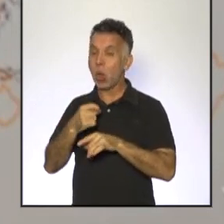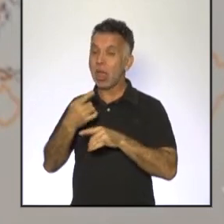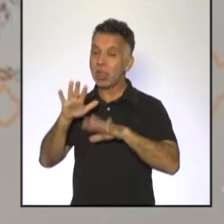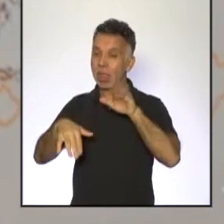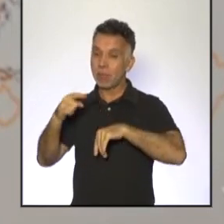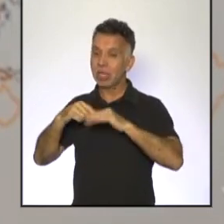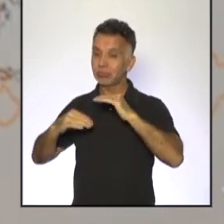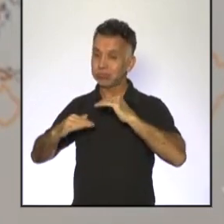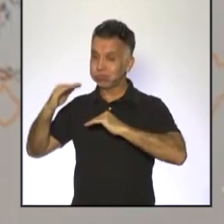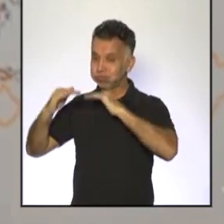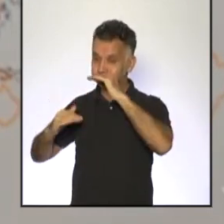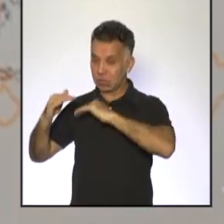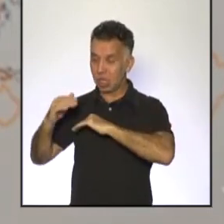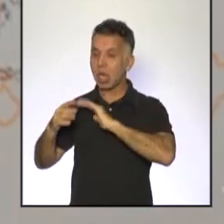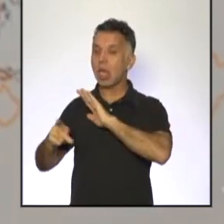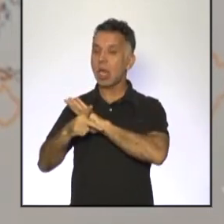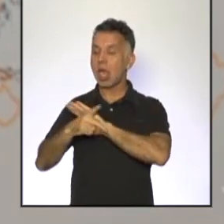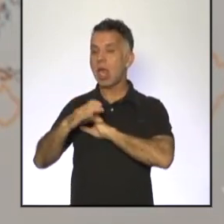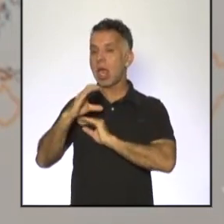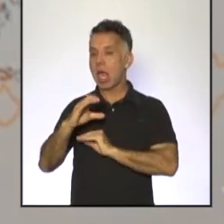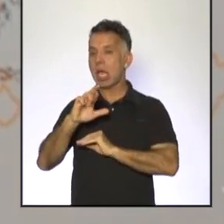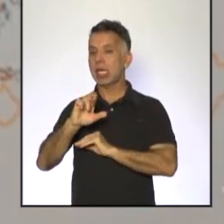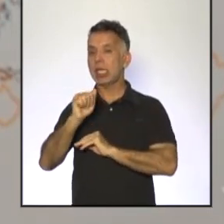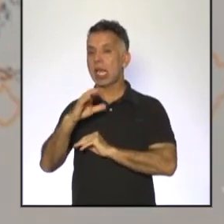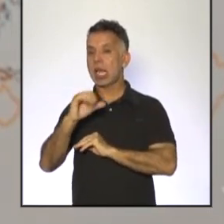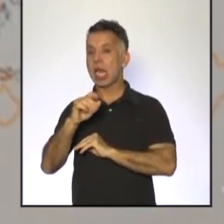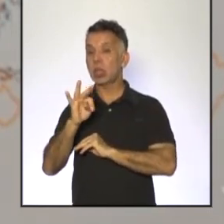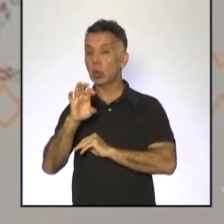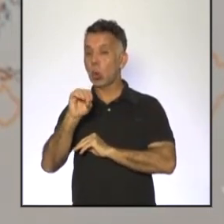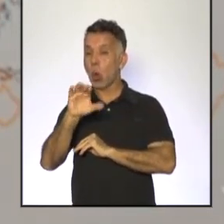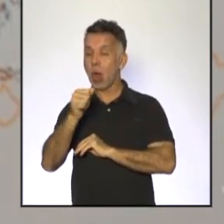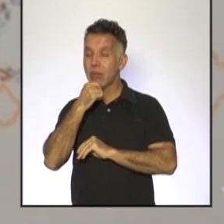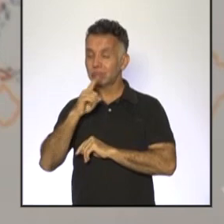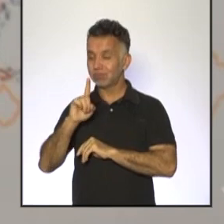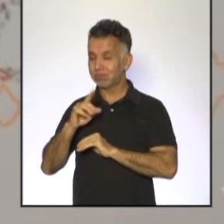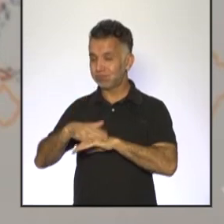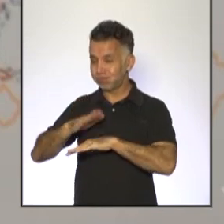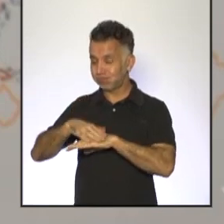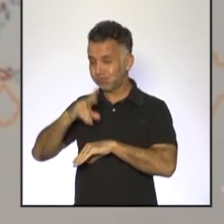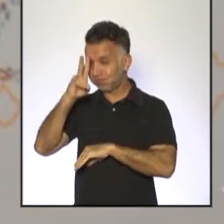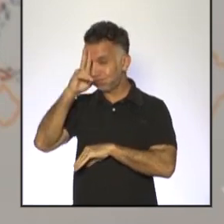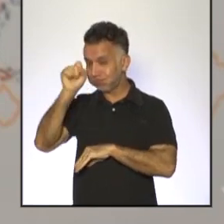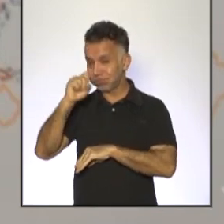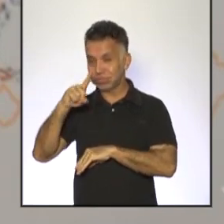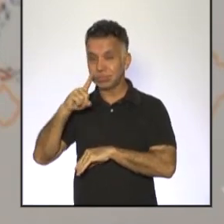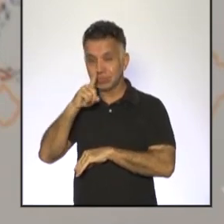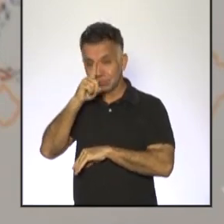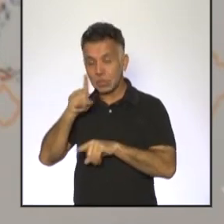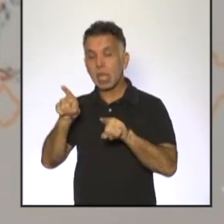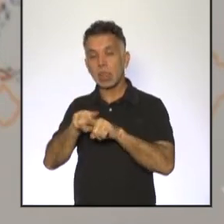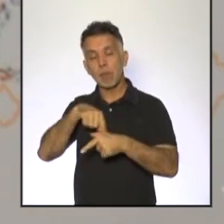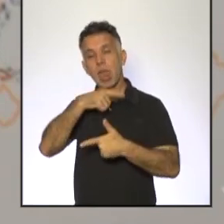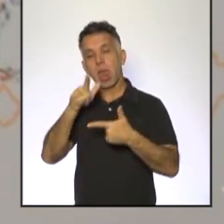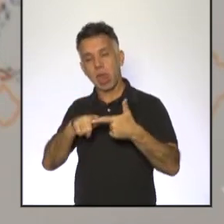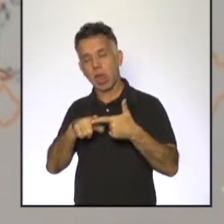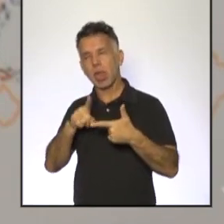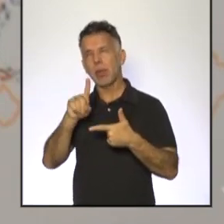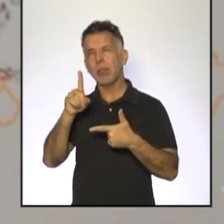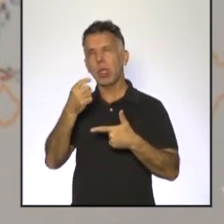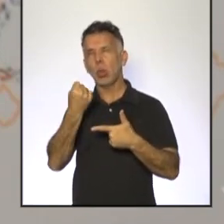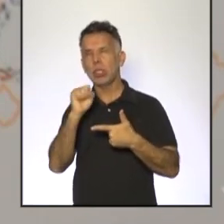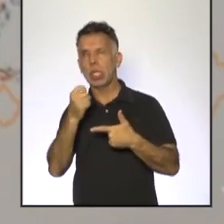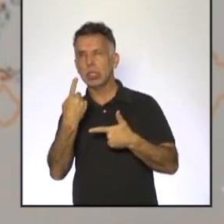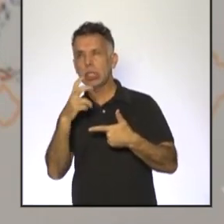vulcânica, Krakatoa tem um dos maiores índices de explosividade da história da humanidade. Junto com Tombora também, em